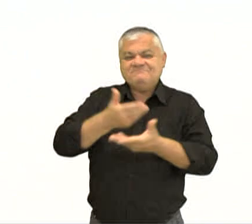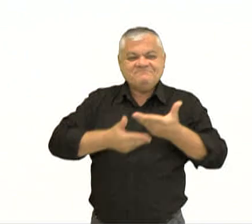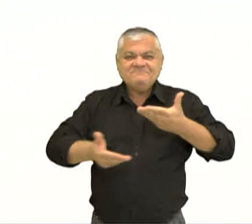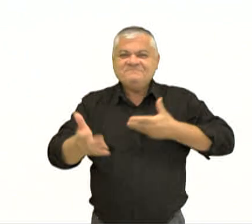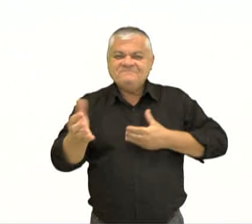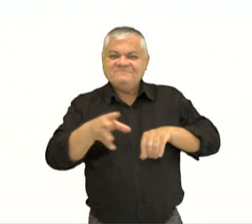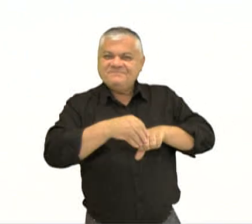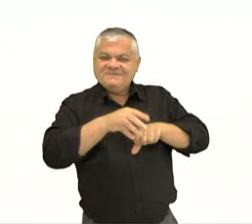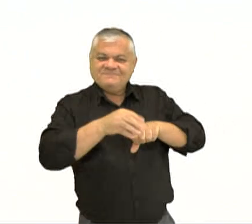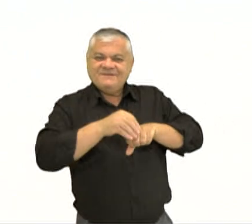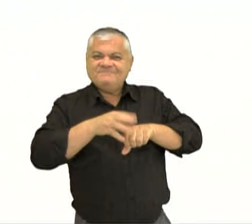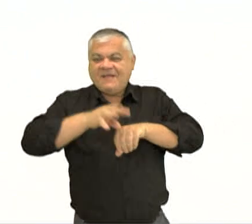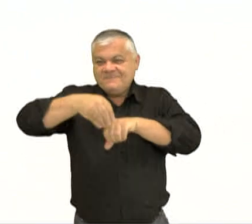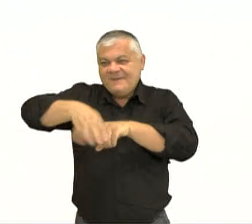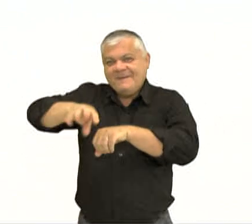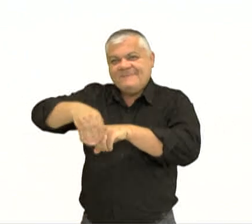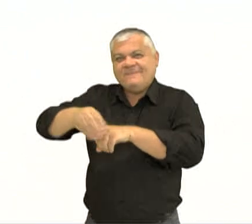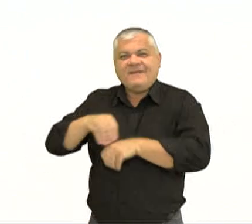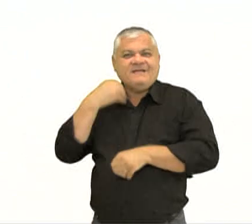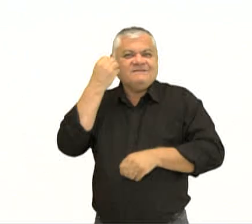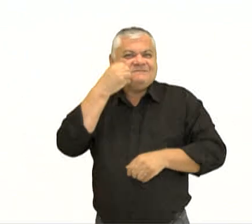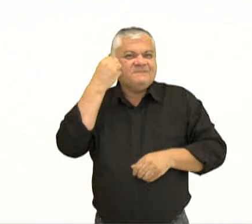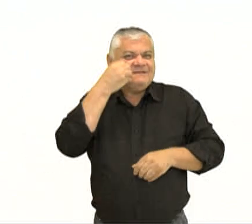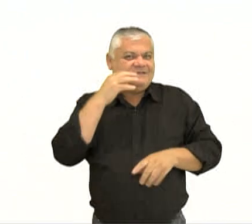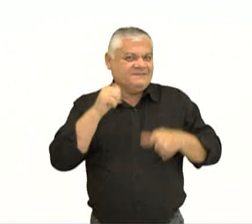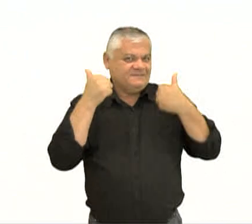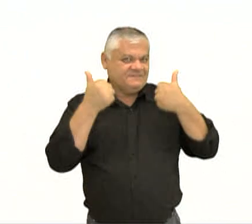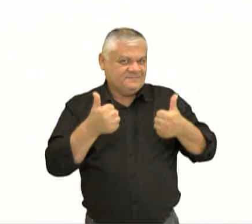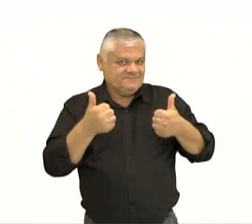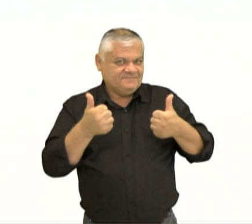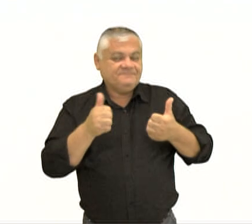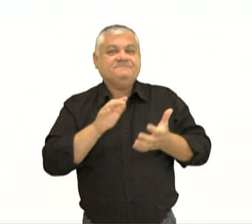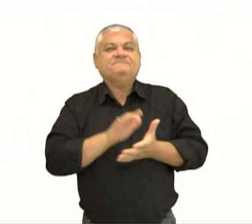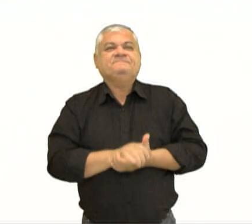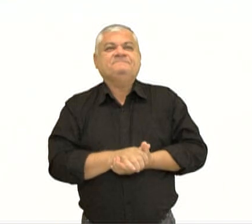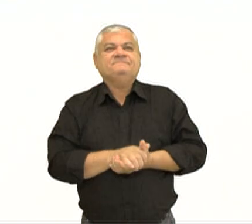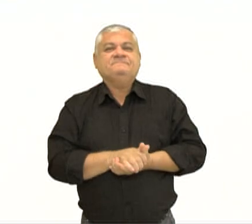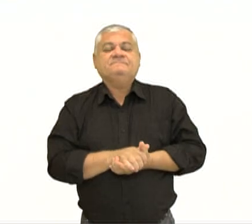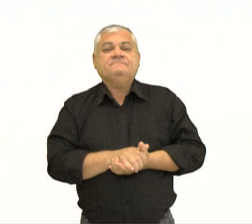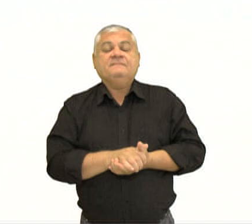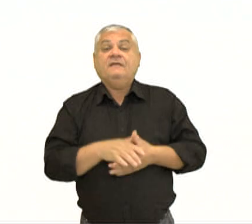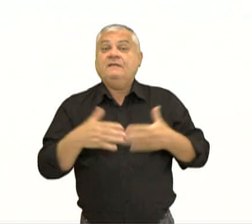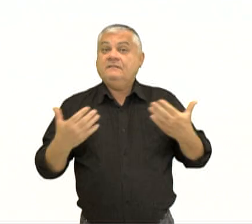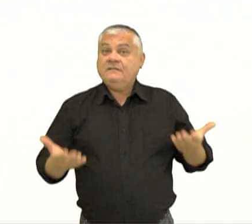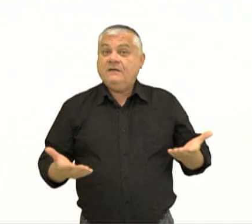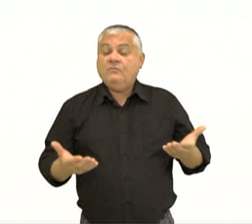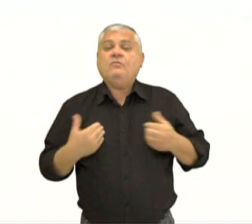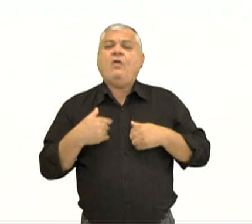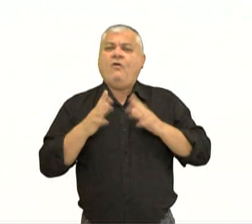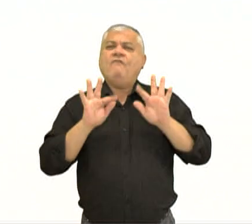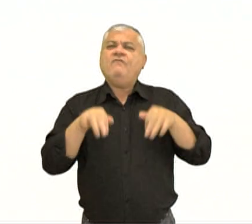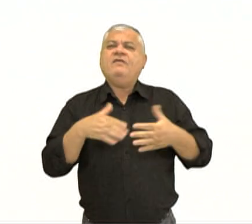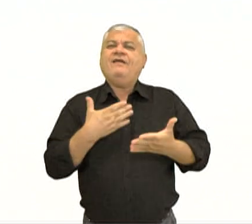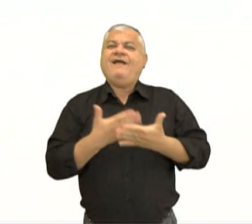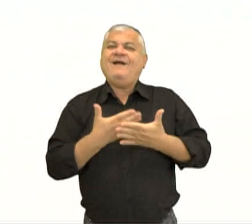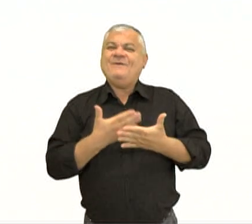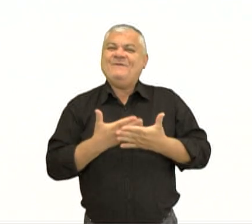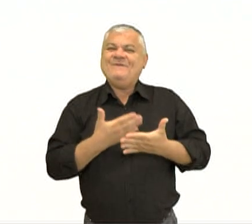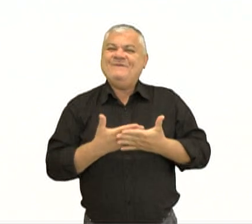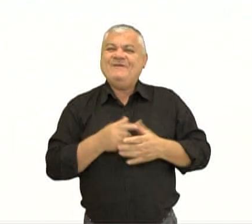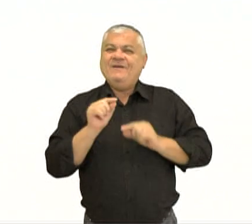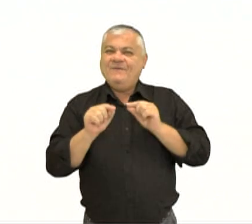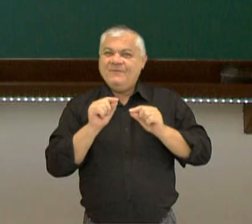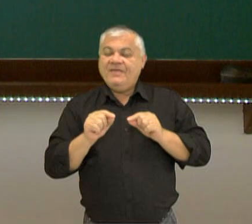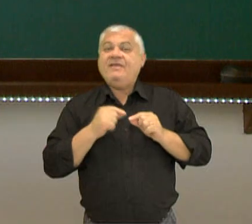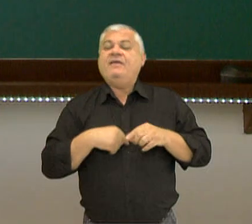informações, essa troca de experiências, beleza? E seguindo aqui então, chegamos ao fim dessa aula e